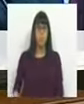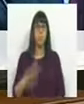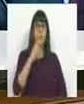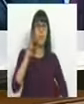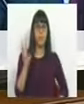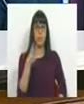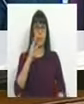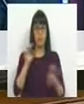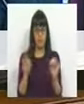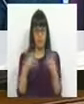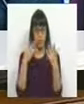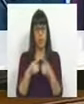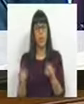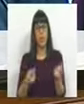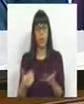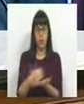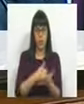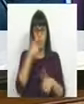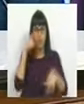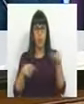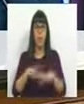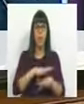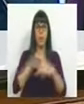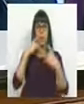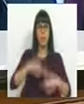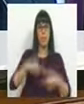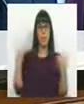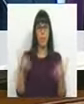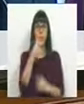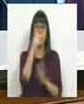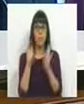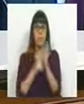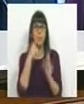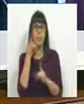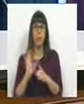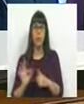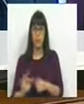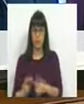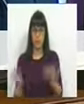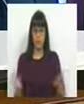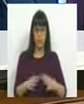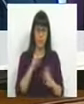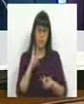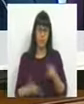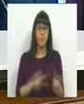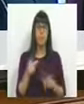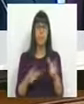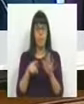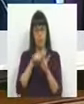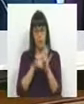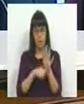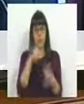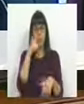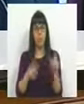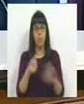três prioridades da gestão de recursos humanos da administração pública um tópico específico para a avaliação do estatuto